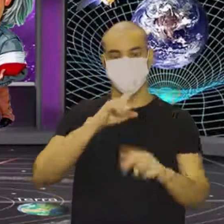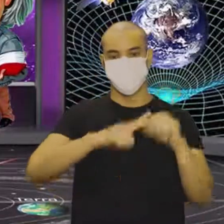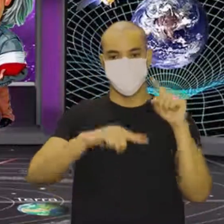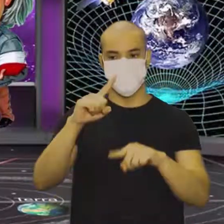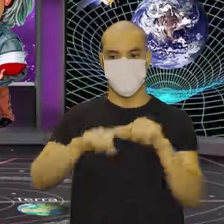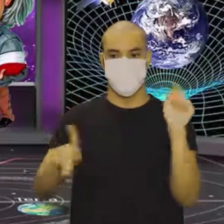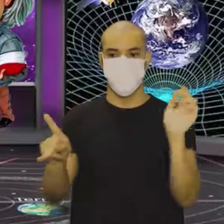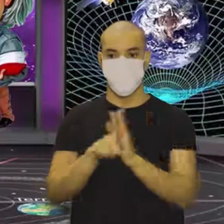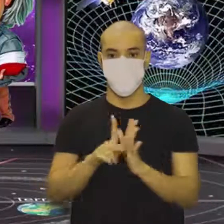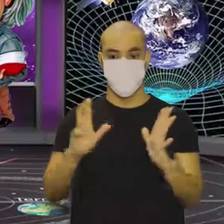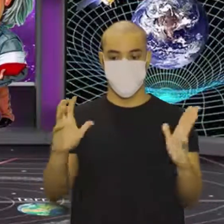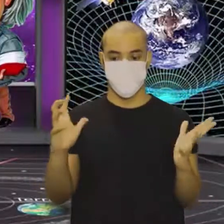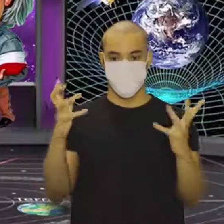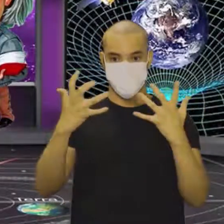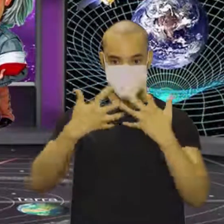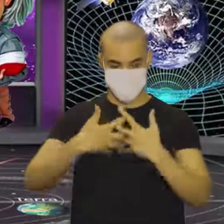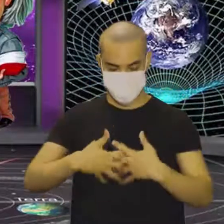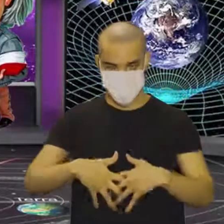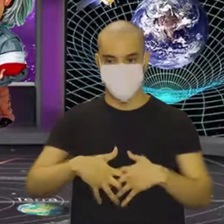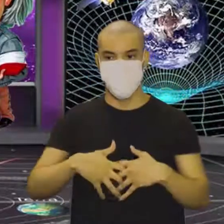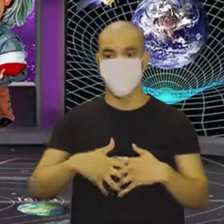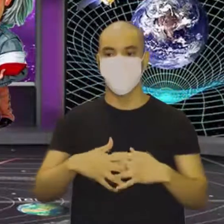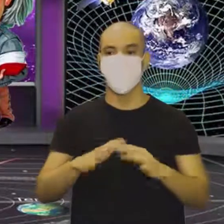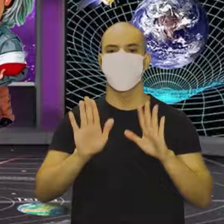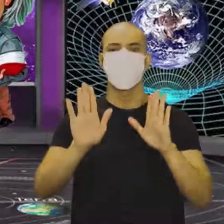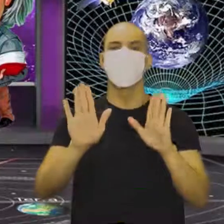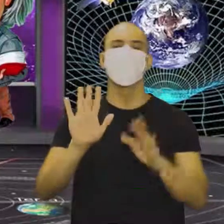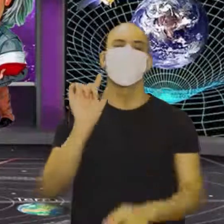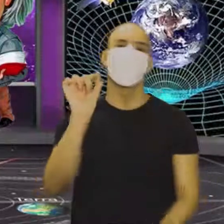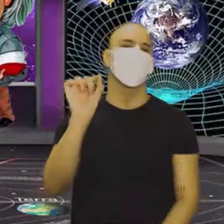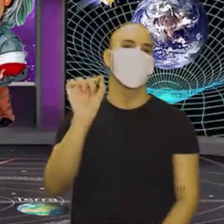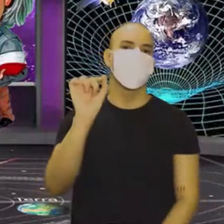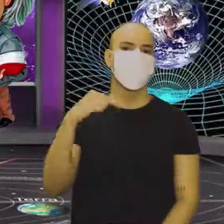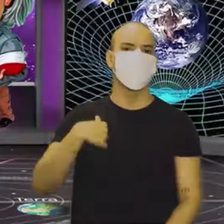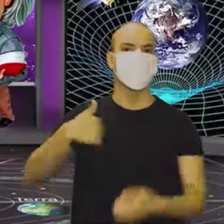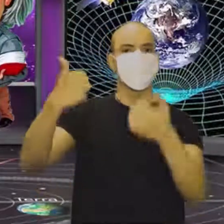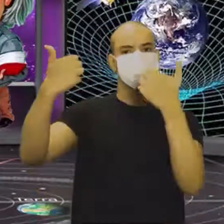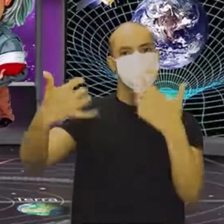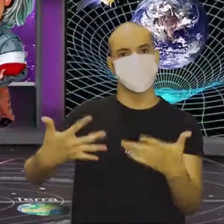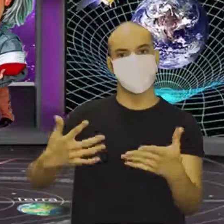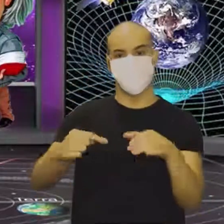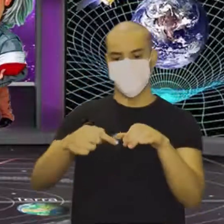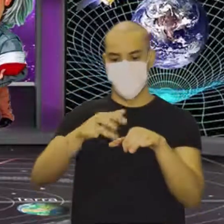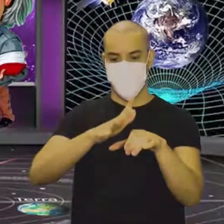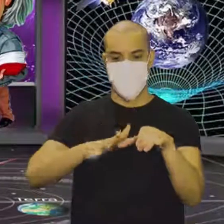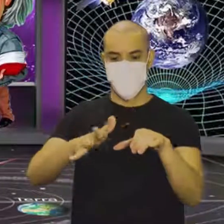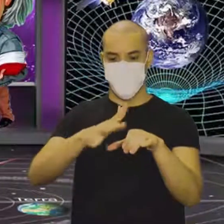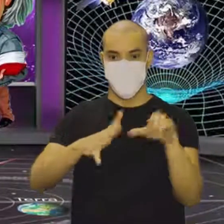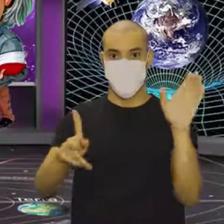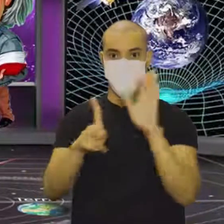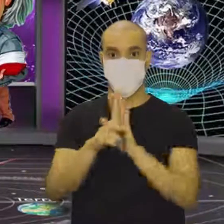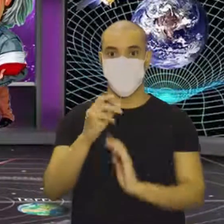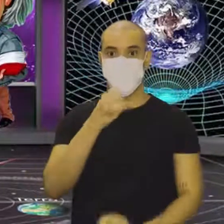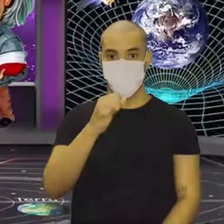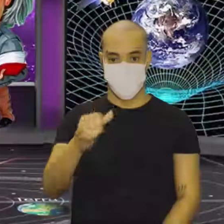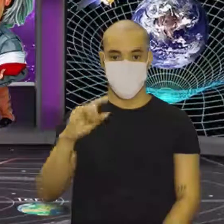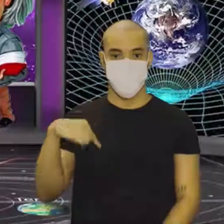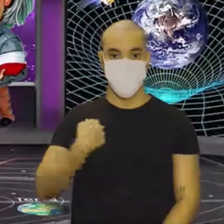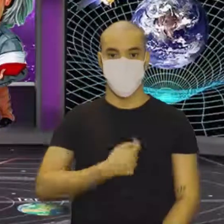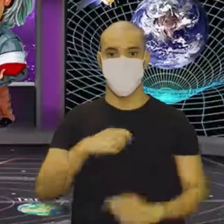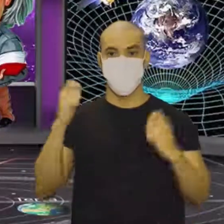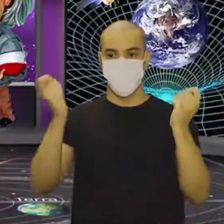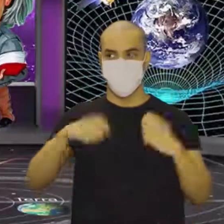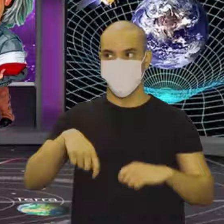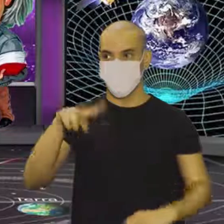equipamentos funcionando, ok? Pessoal, mas olha só, quando a gente fala de circuitos elétricos, nós temos que